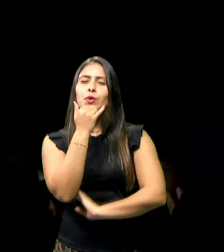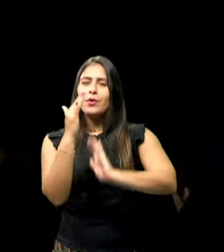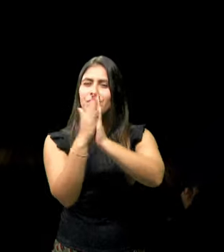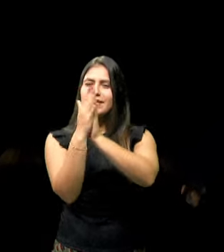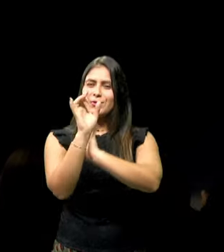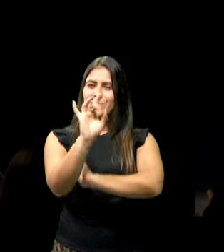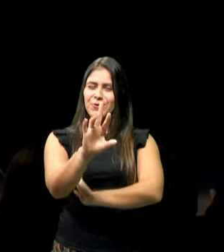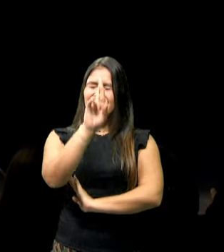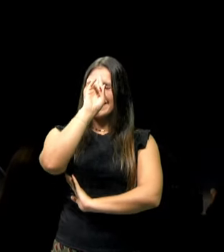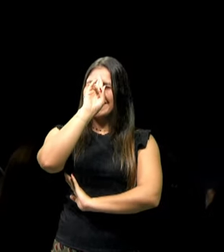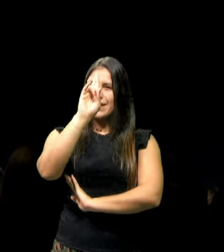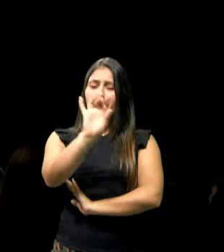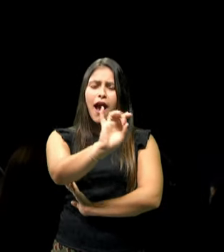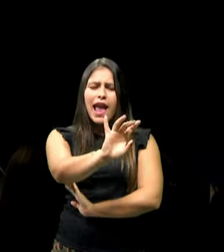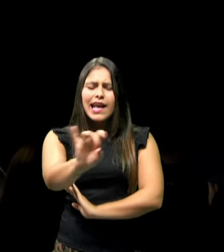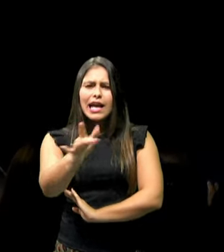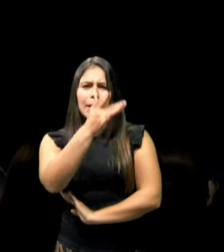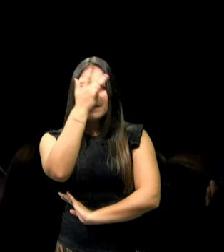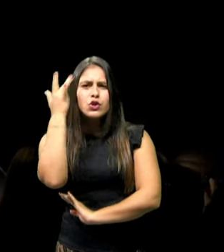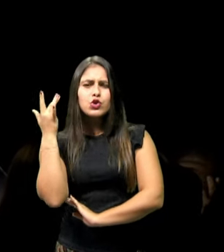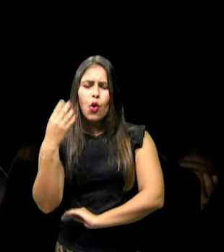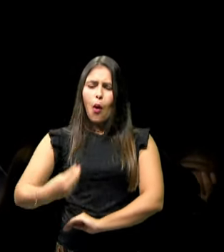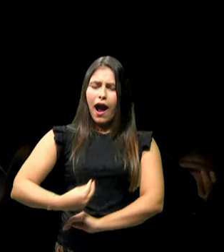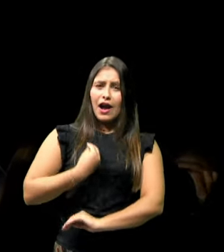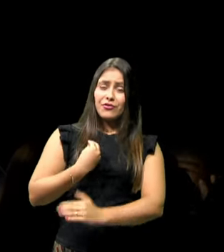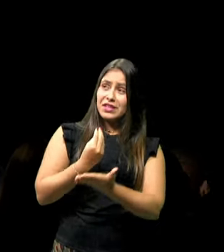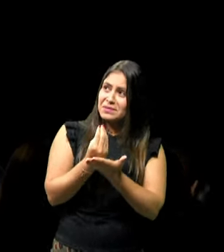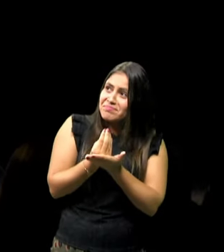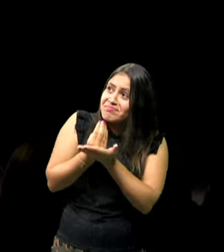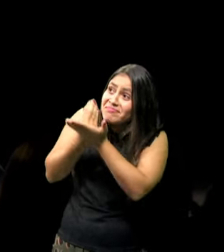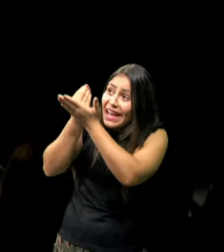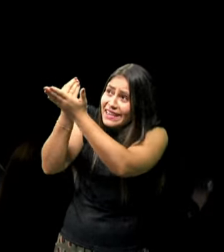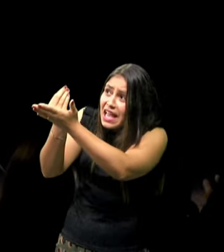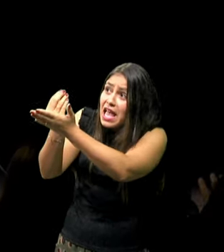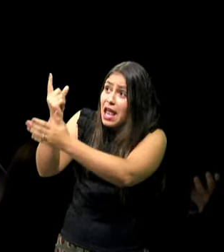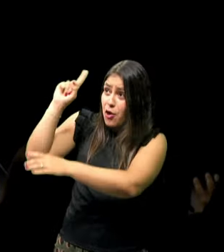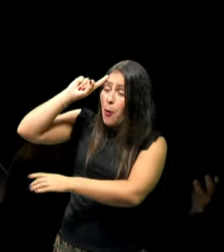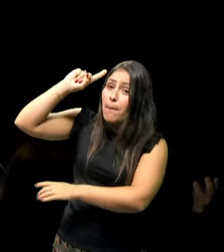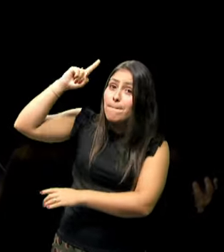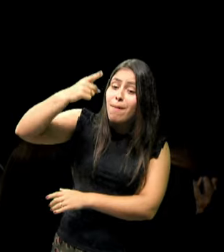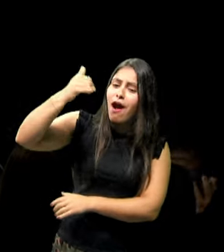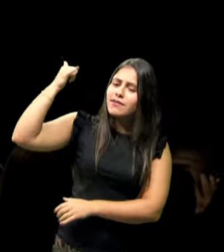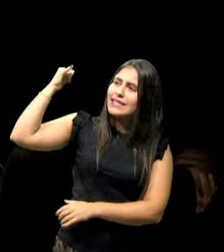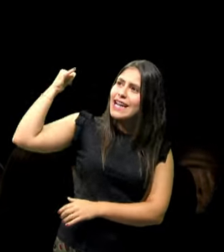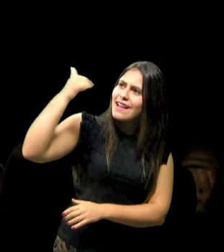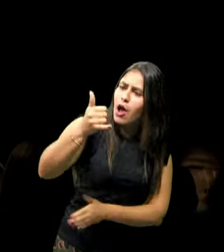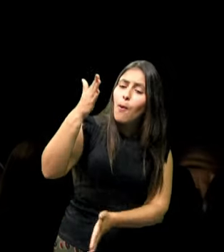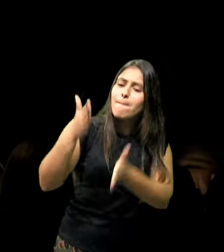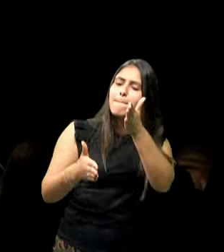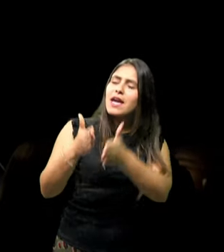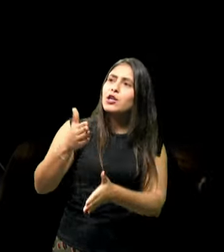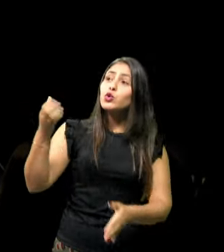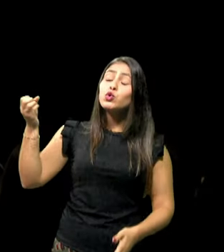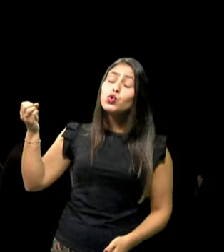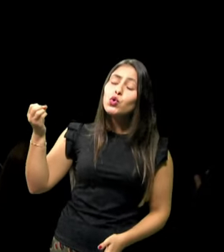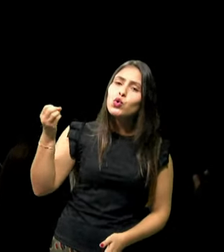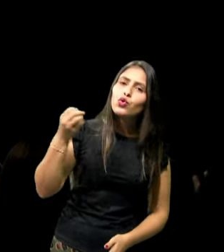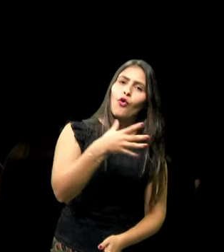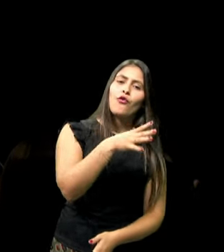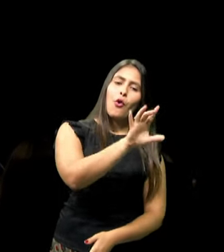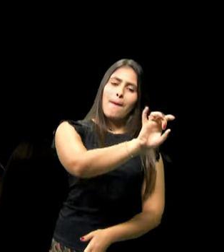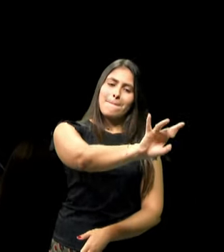tuas mãos. Eu declaro um novo dia, um novo tempo e uma nova estação